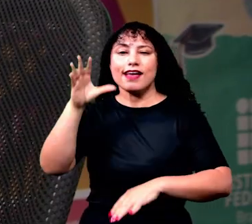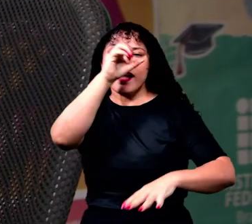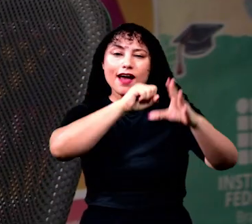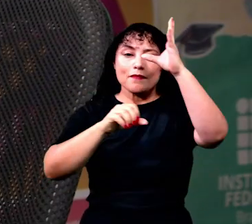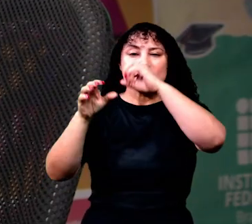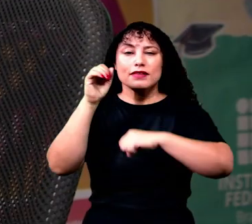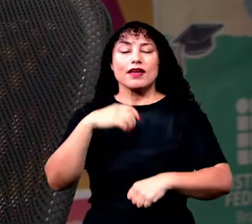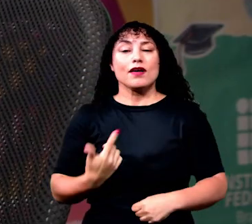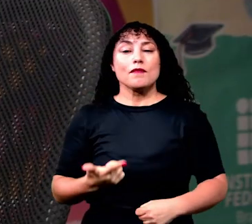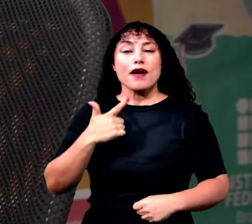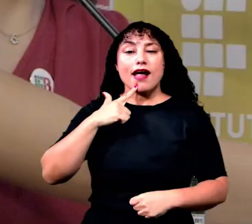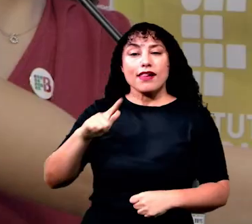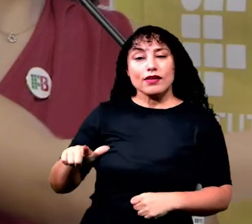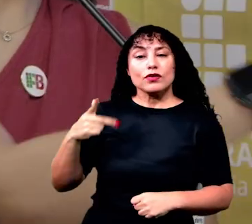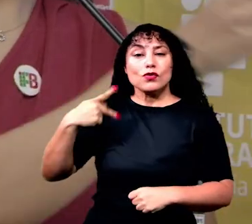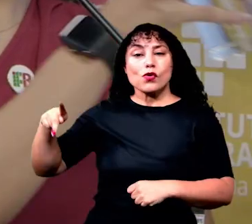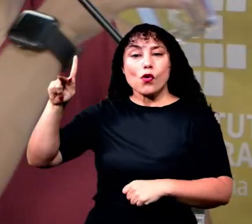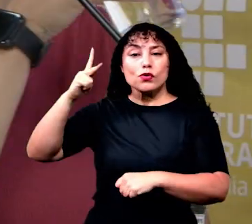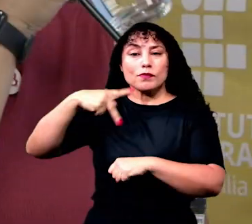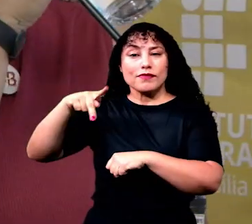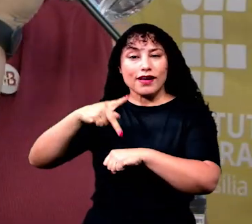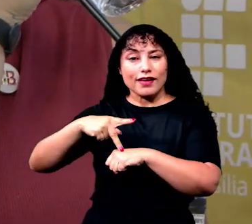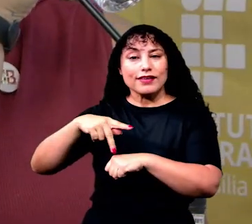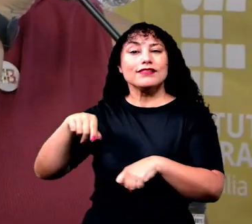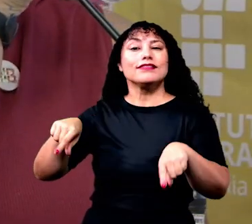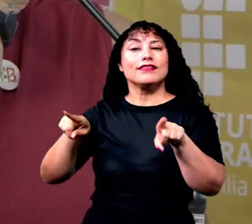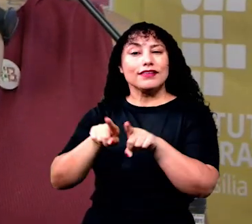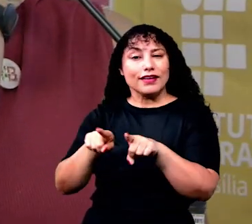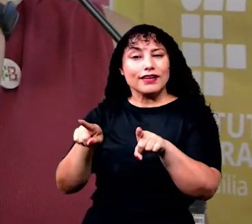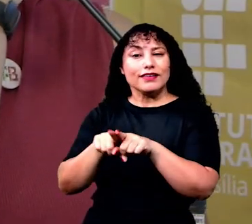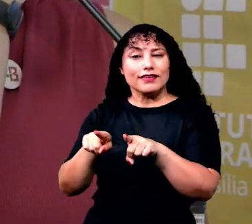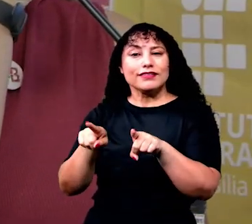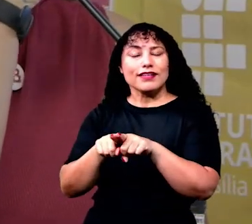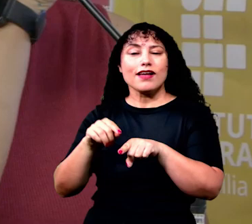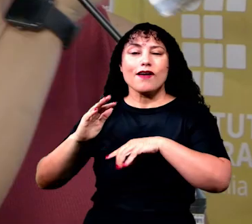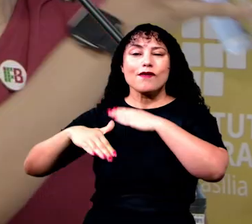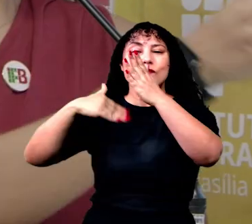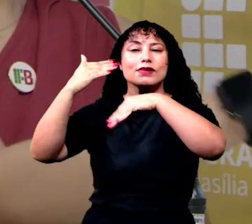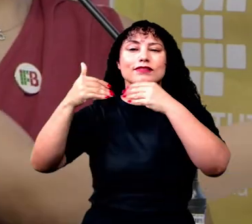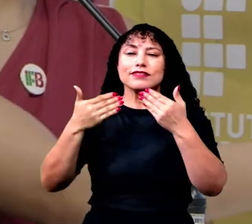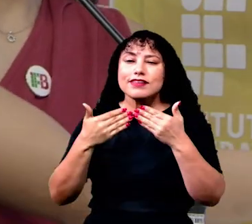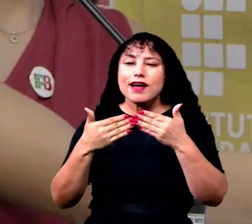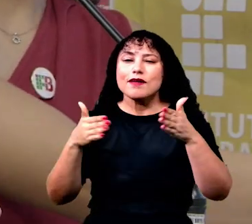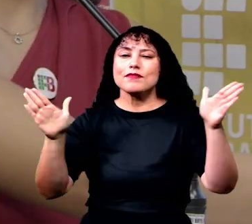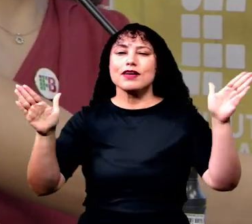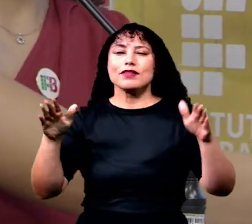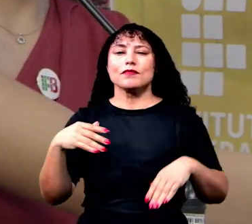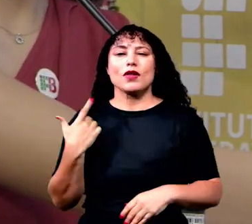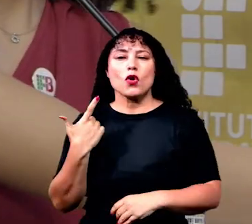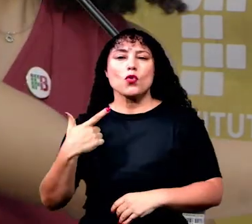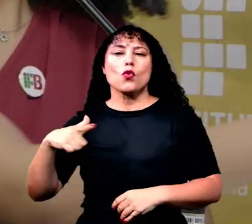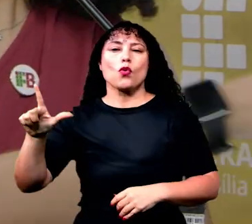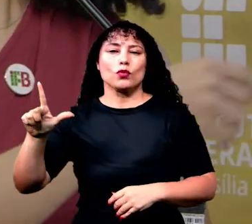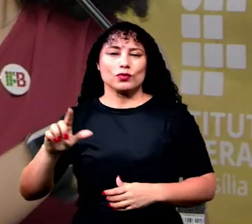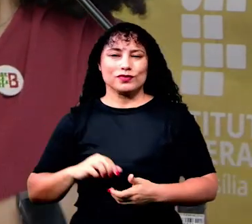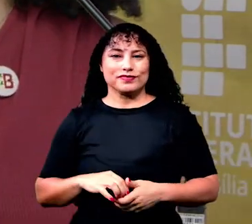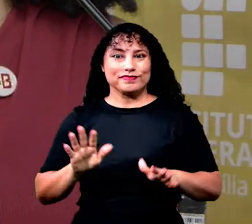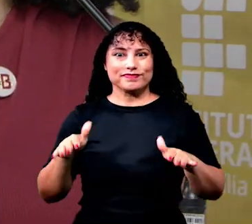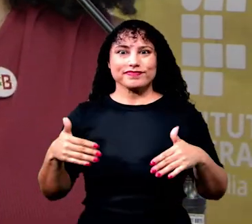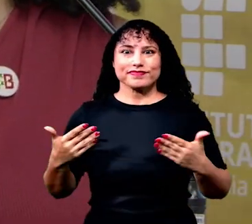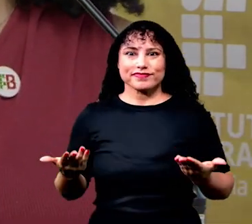uma língua estrangeira é também um processo de abertura para o outro.